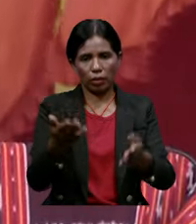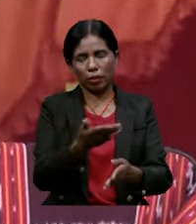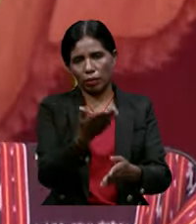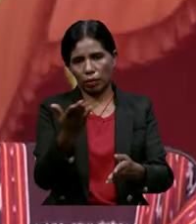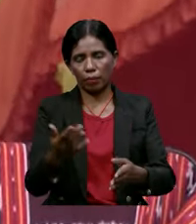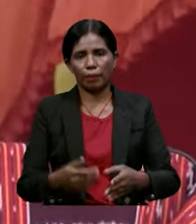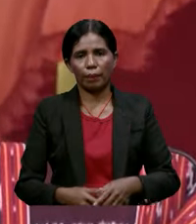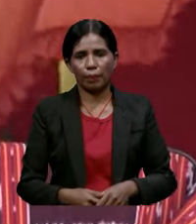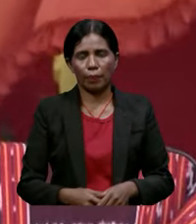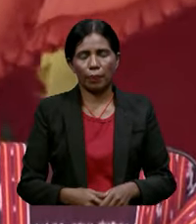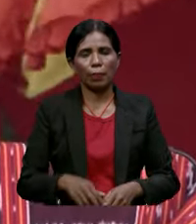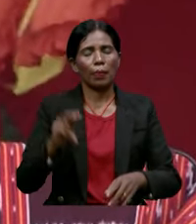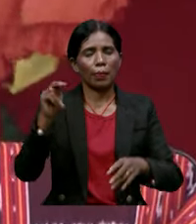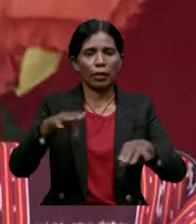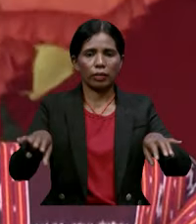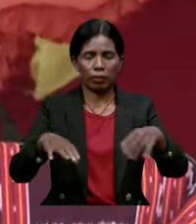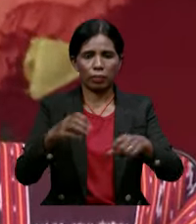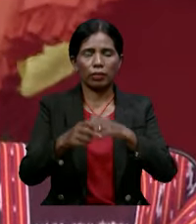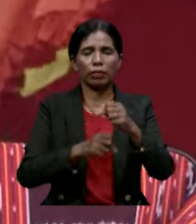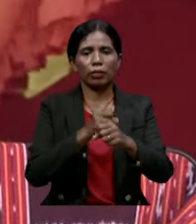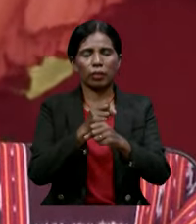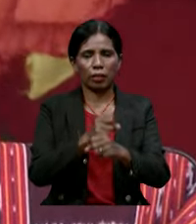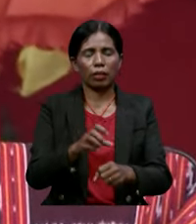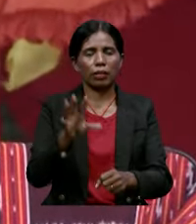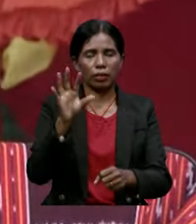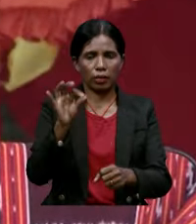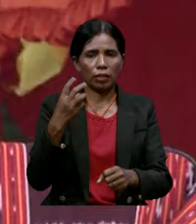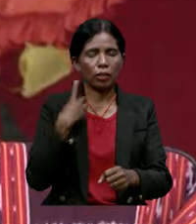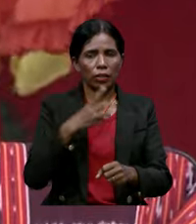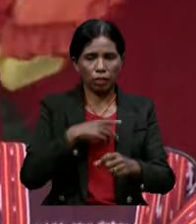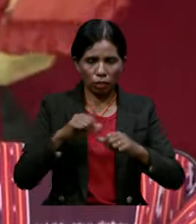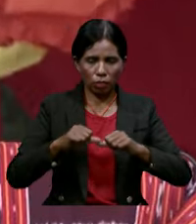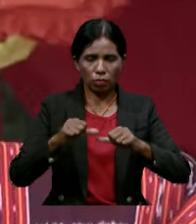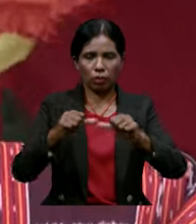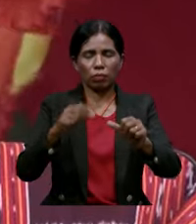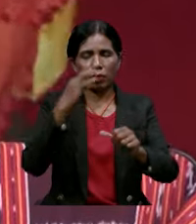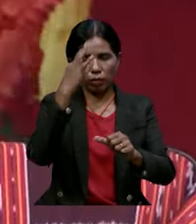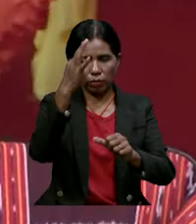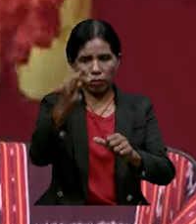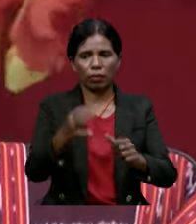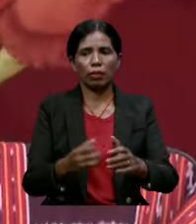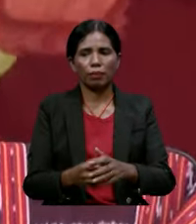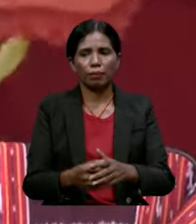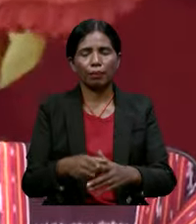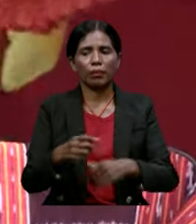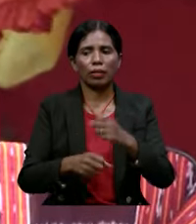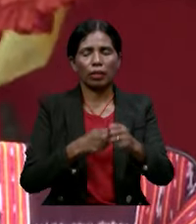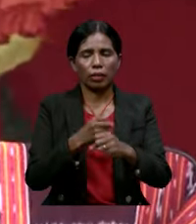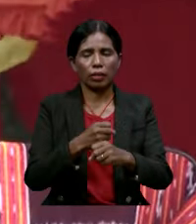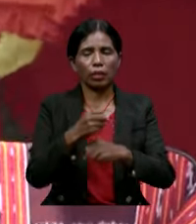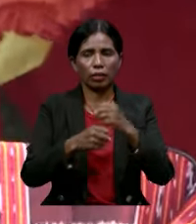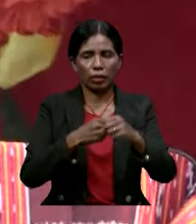a minha serviço, que nos anelaram, e te continua a hoje, tentina e te